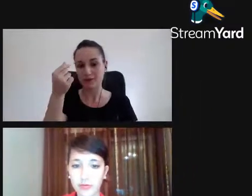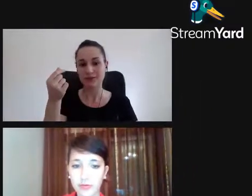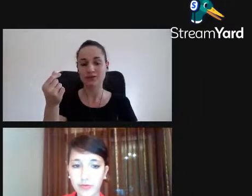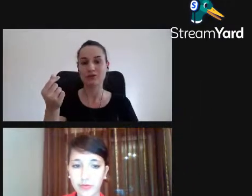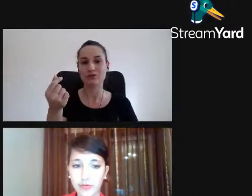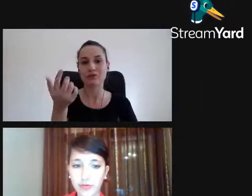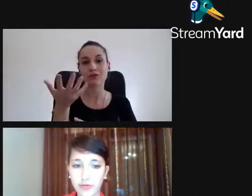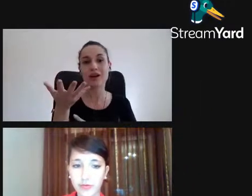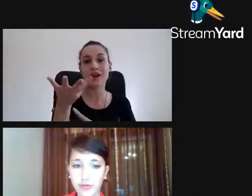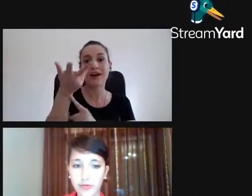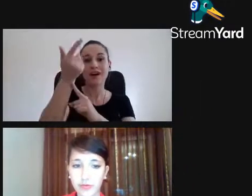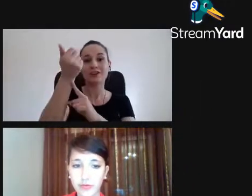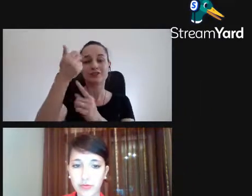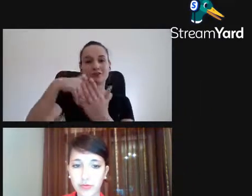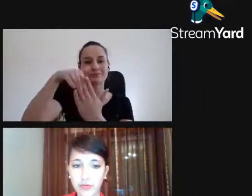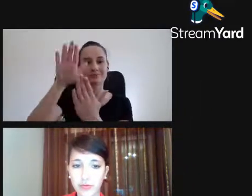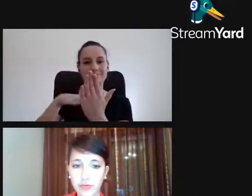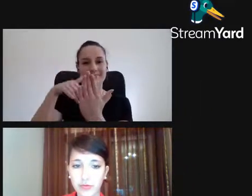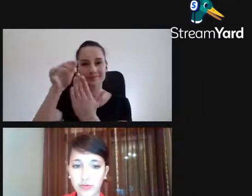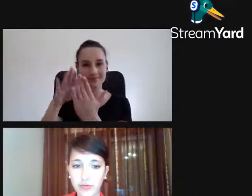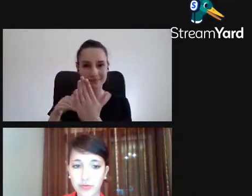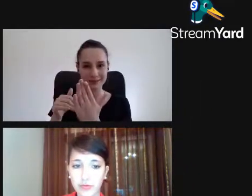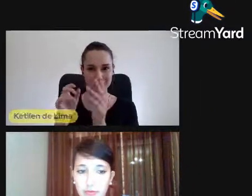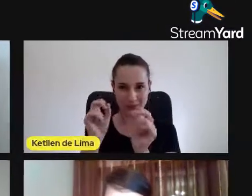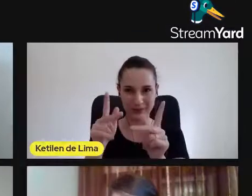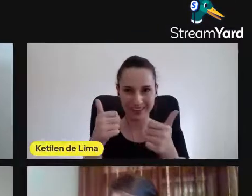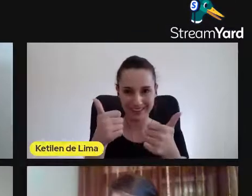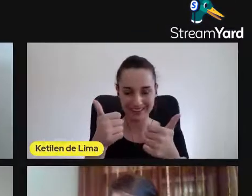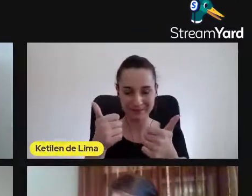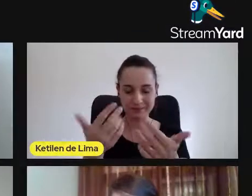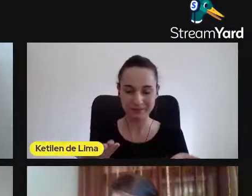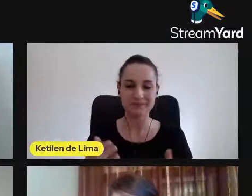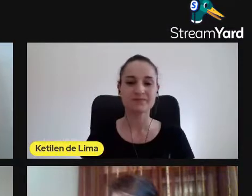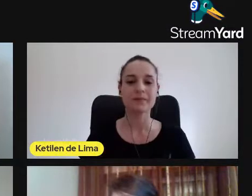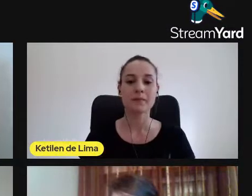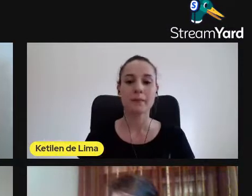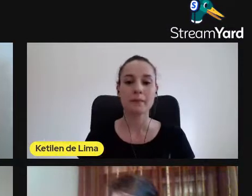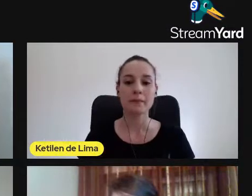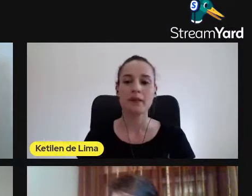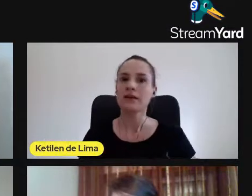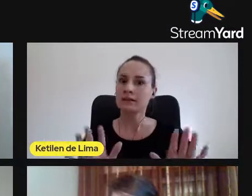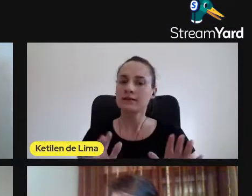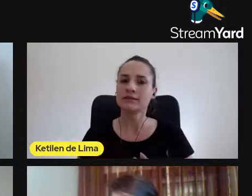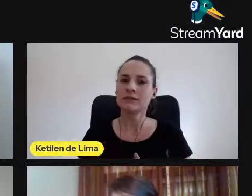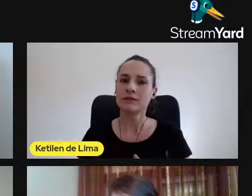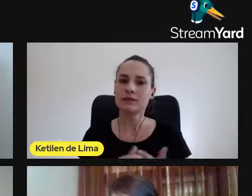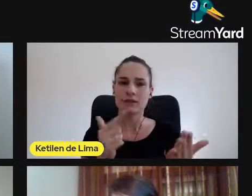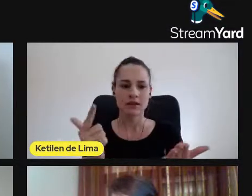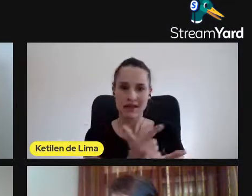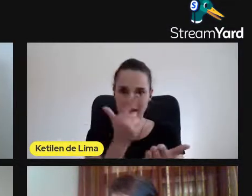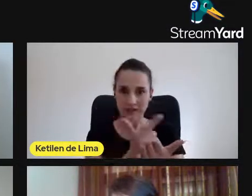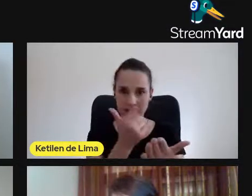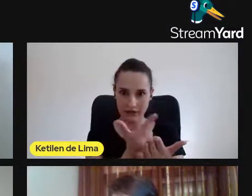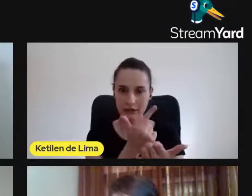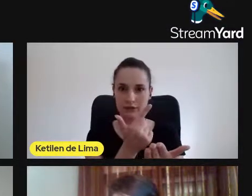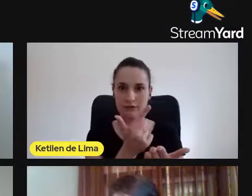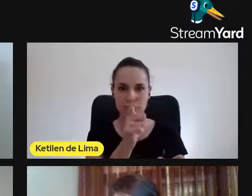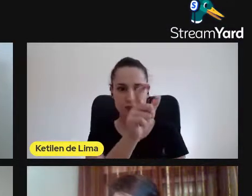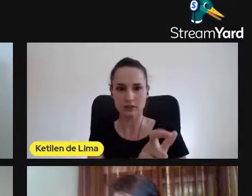eu preciso ter uma autoridade, preciso ter uma convicção para criar alguma coisa. E não tendo,